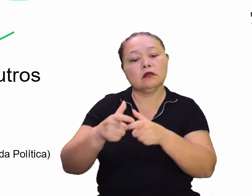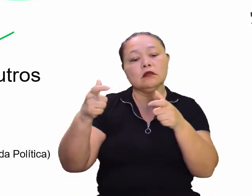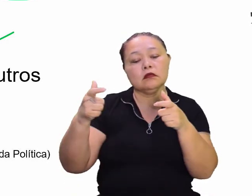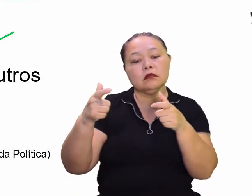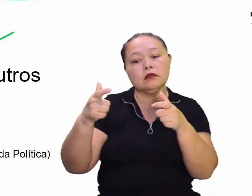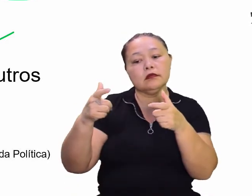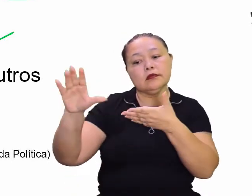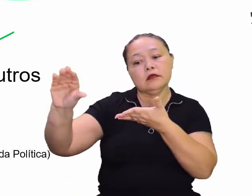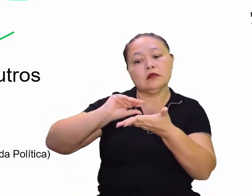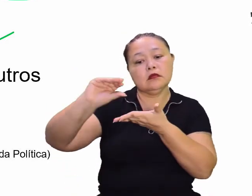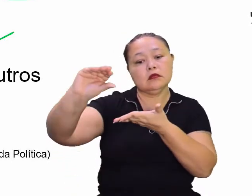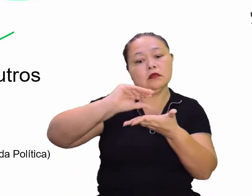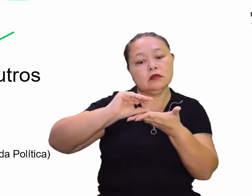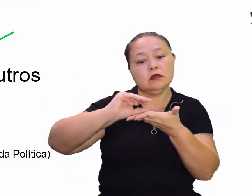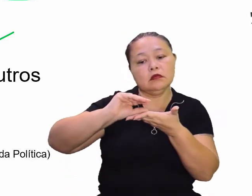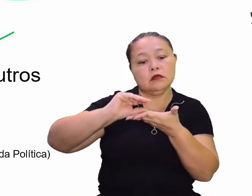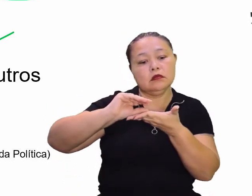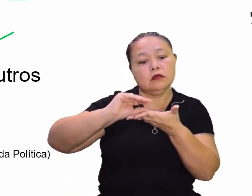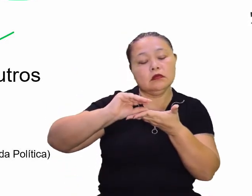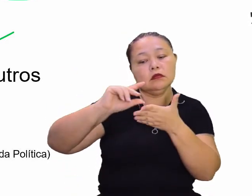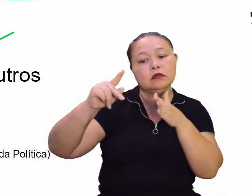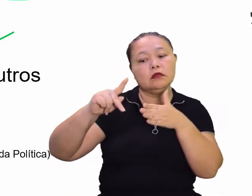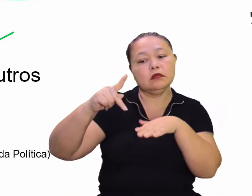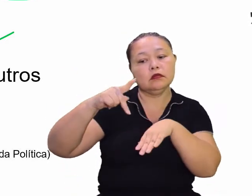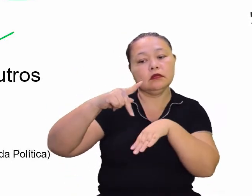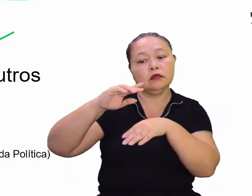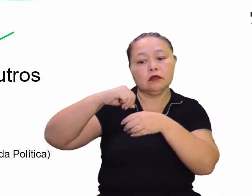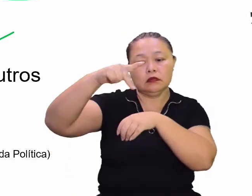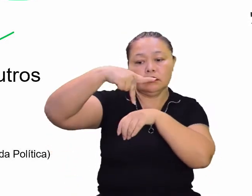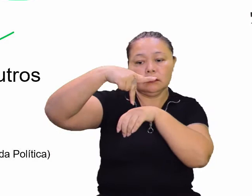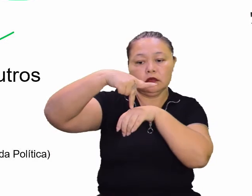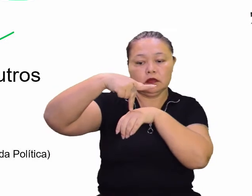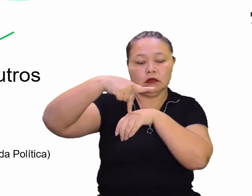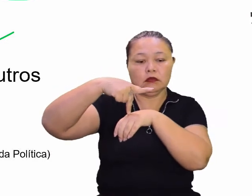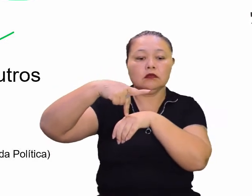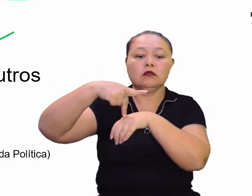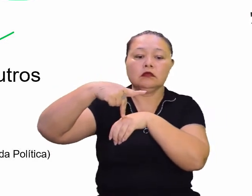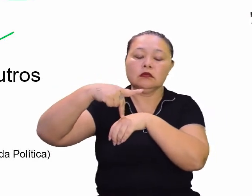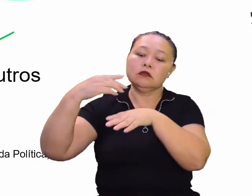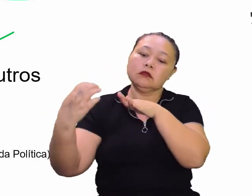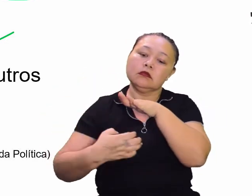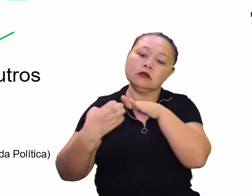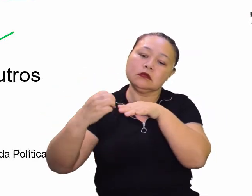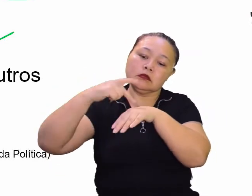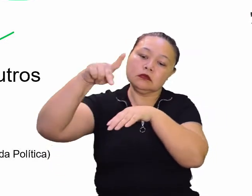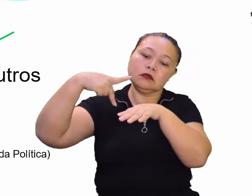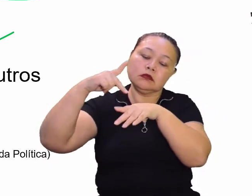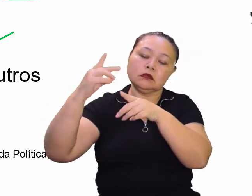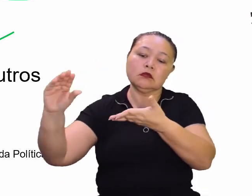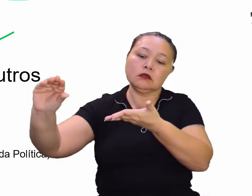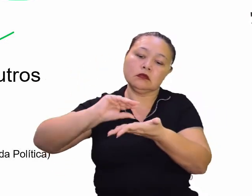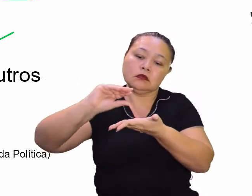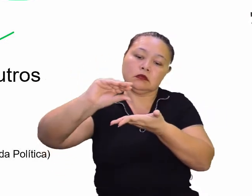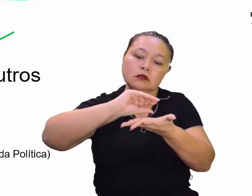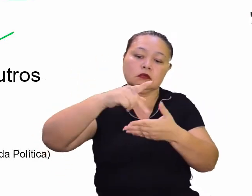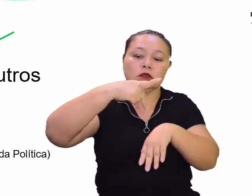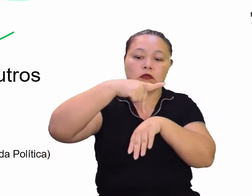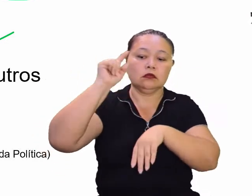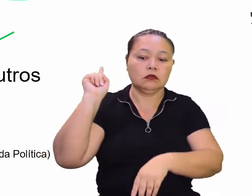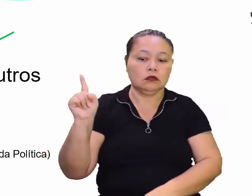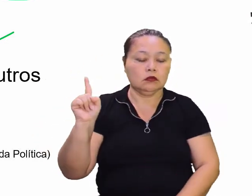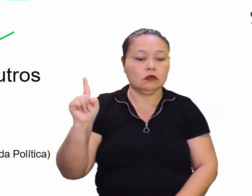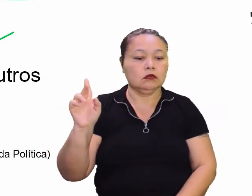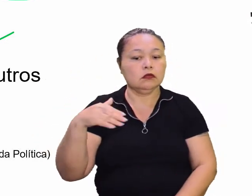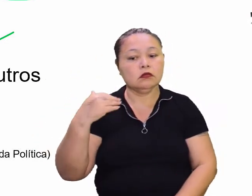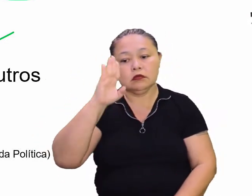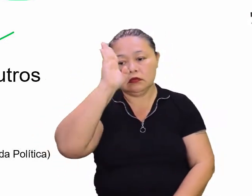no investimento recebido por empresas estrangeiras, ou seja, multinacionais investem nesses países. E